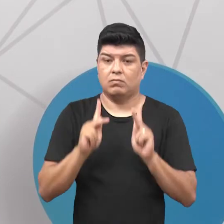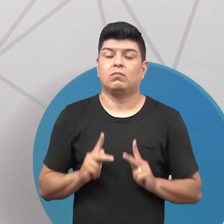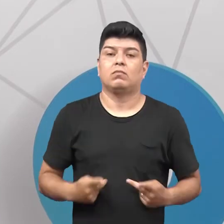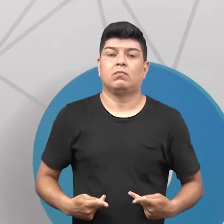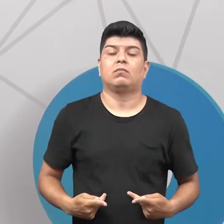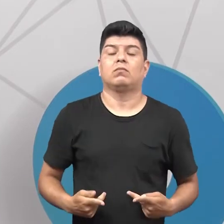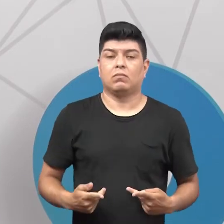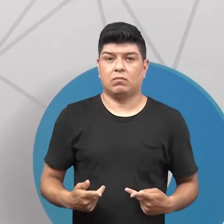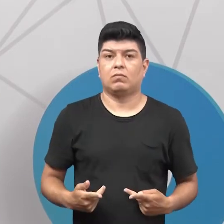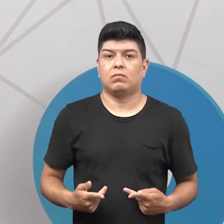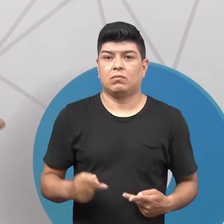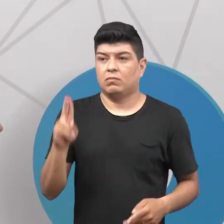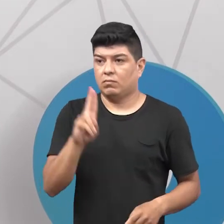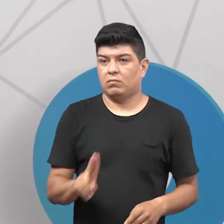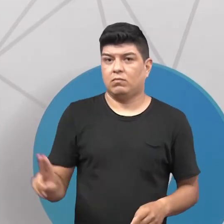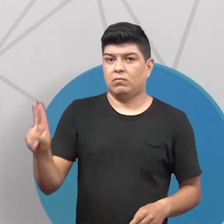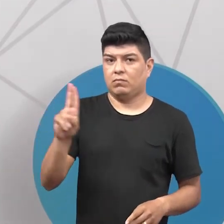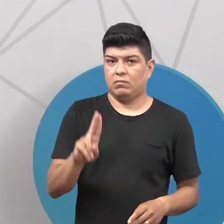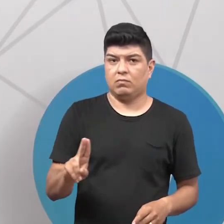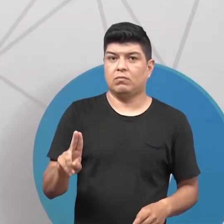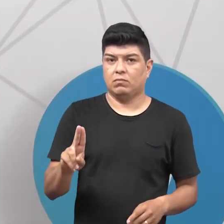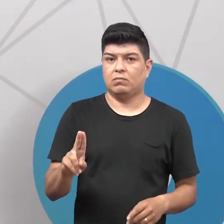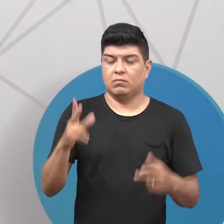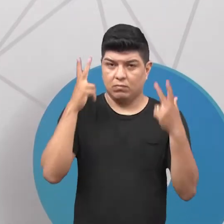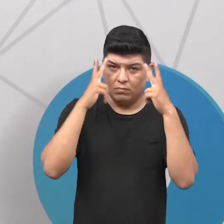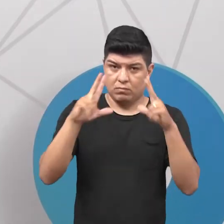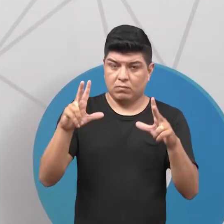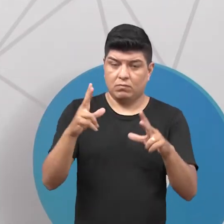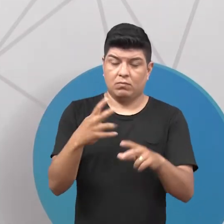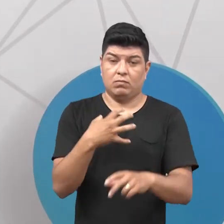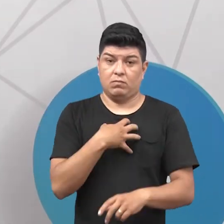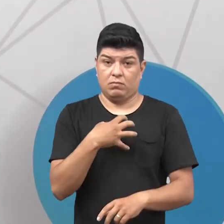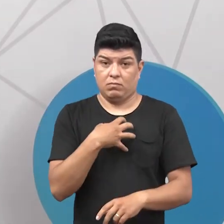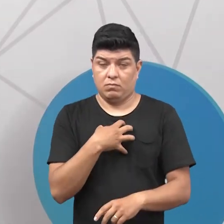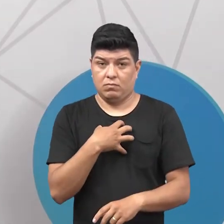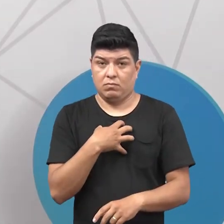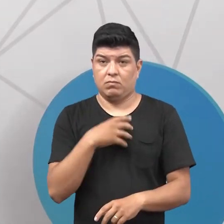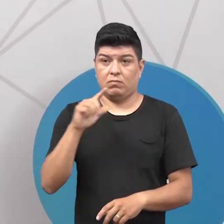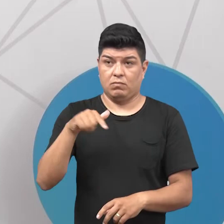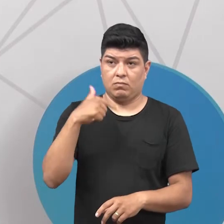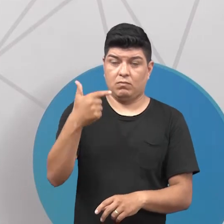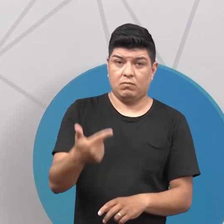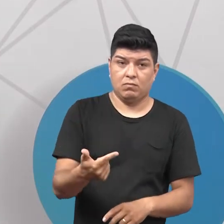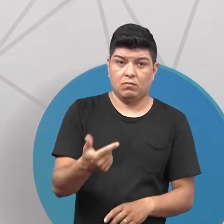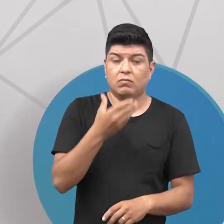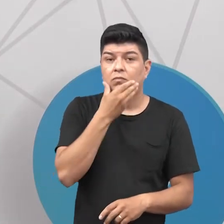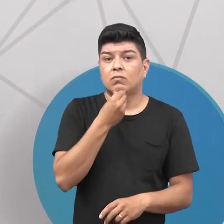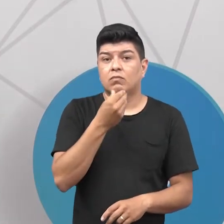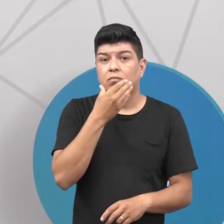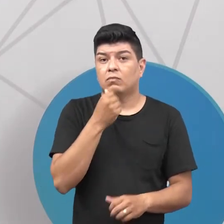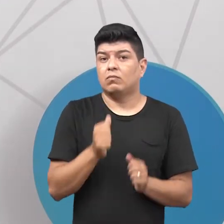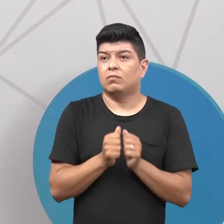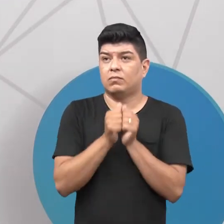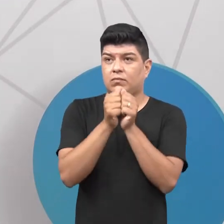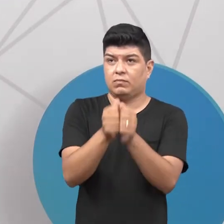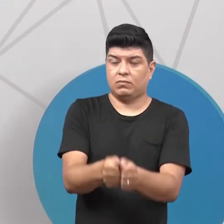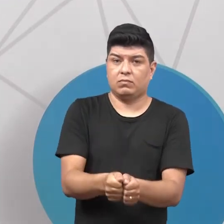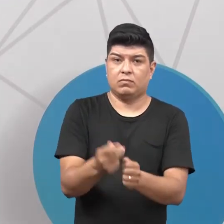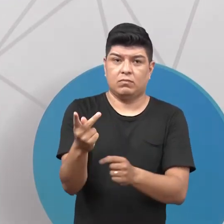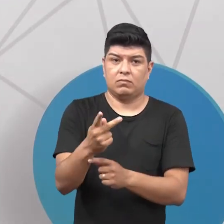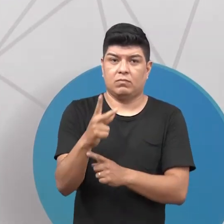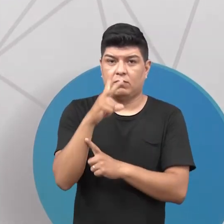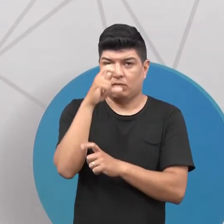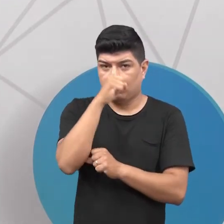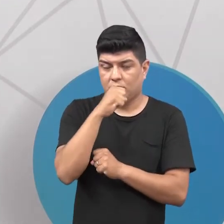razão do Apolo, mas também usamos os sentimentos do Dionísio. E o homem é composto por essas duas